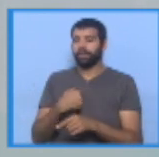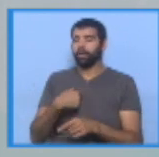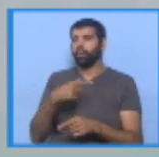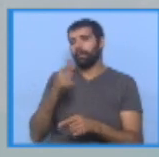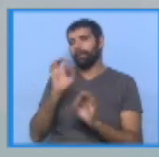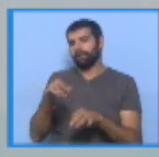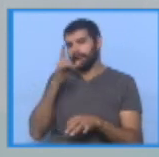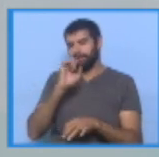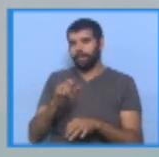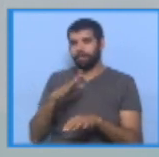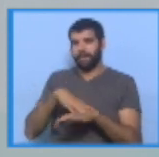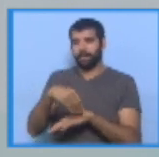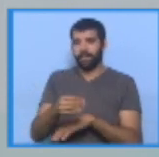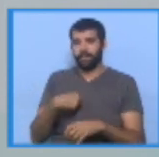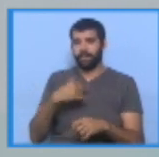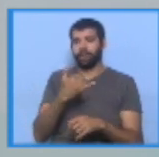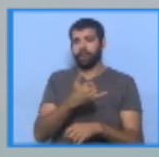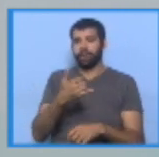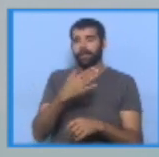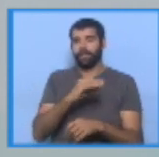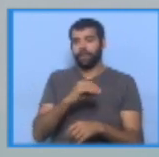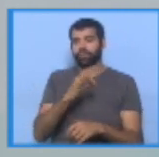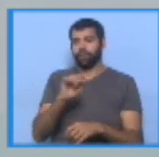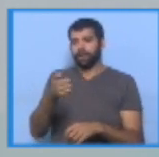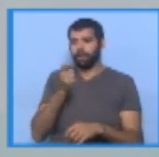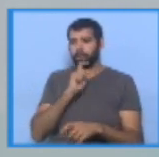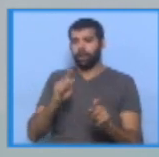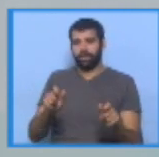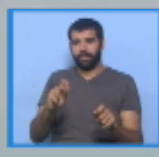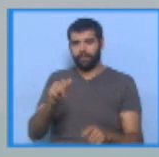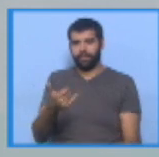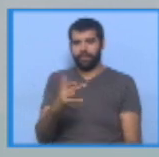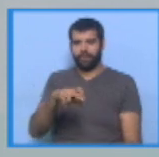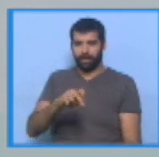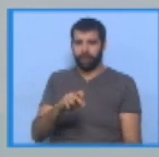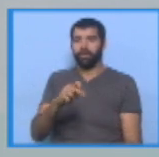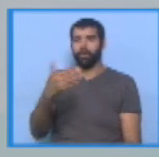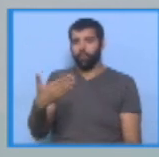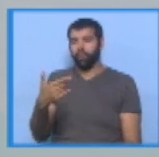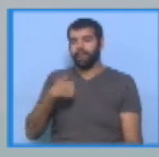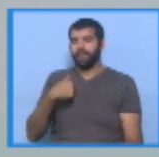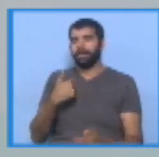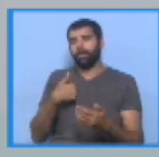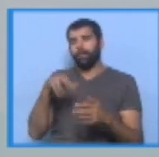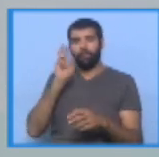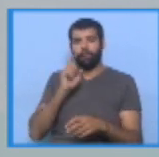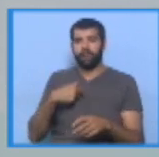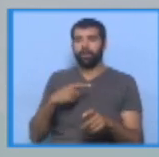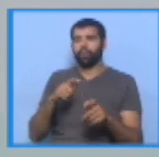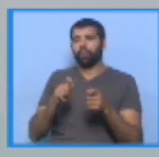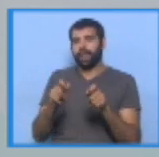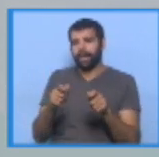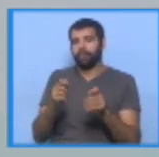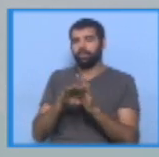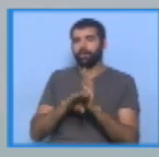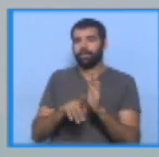recordar que mais logo, pelas 22h45, ainda pode sintonizar a Antena 1 e acompanhar a edição rádio do programa